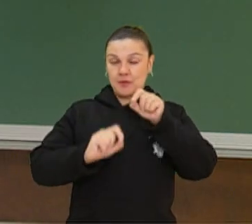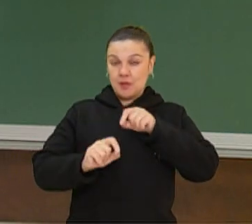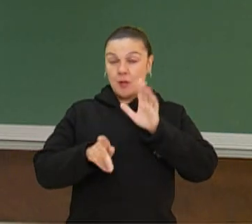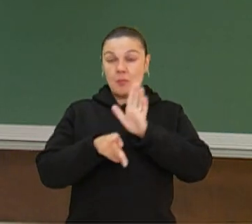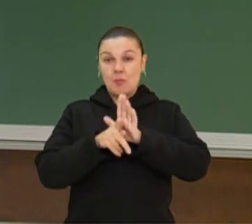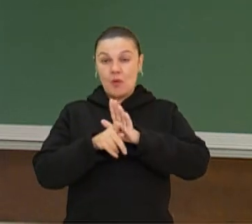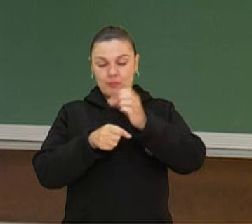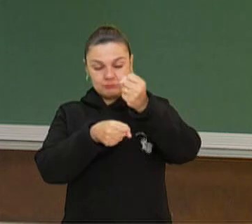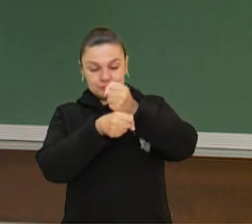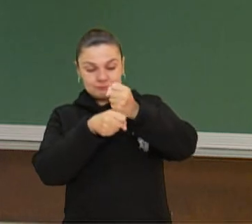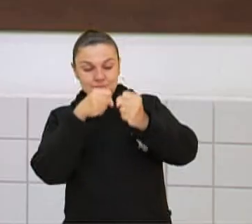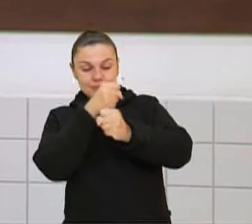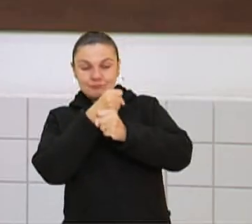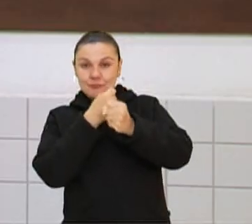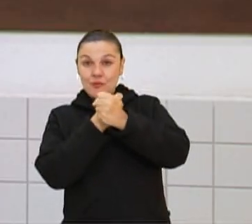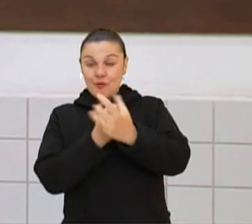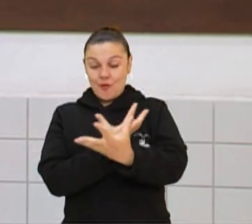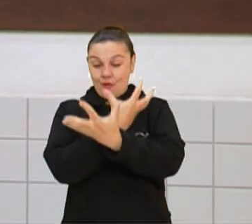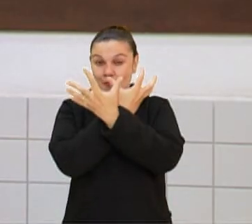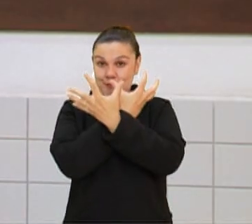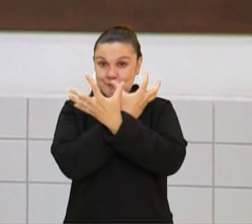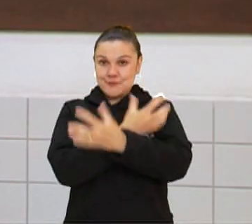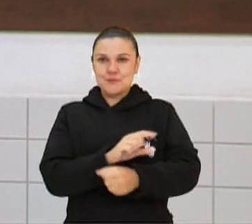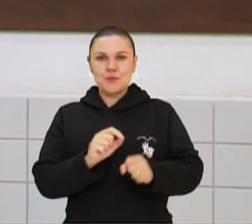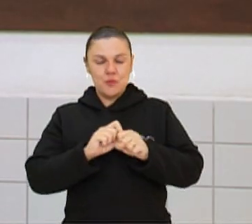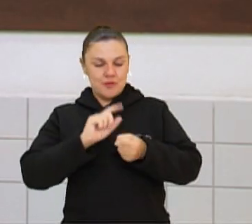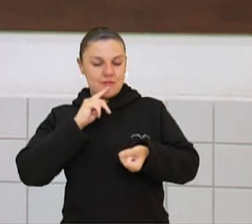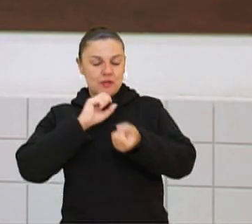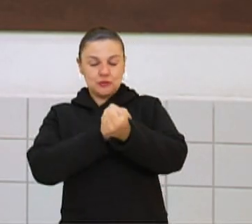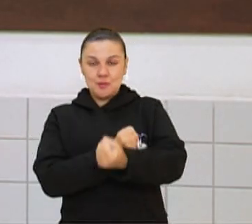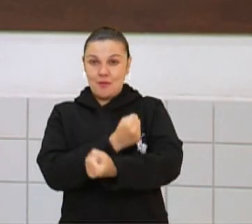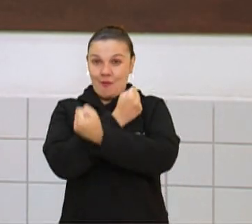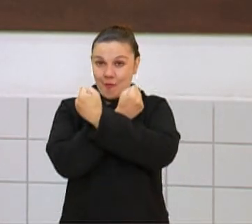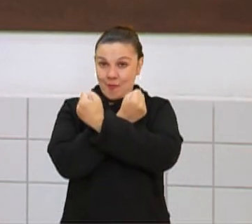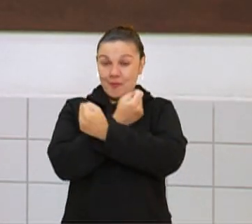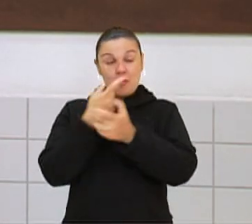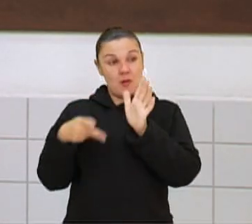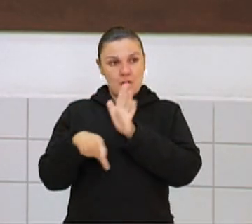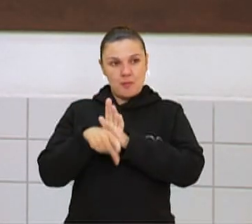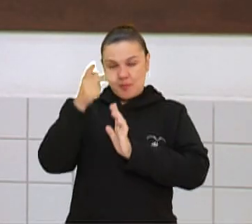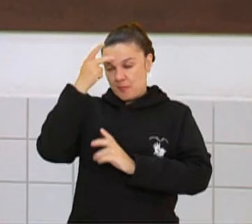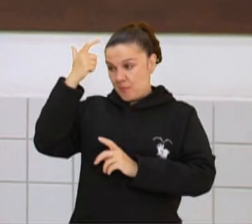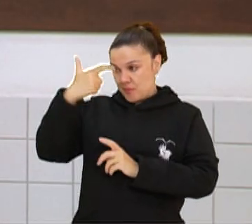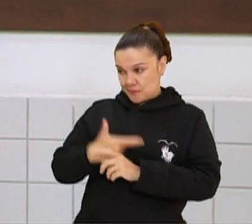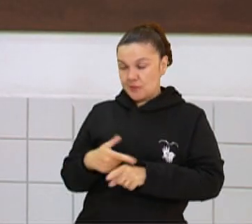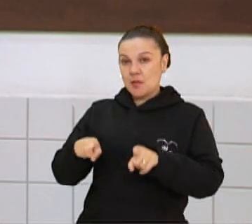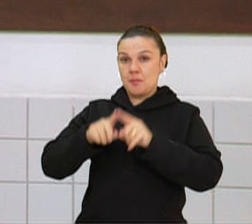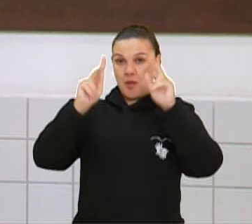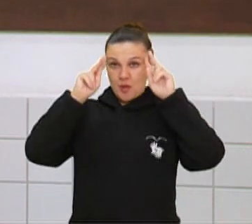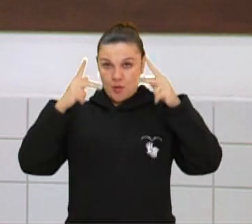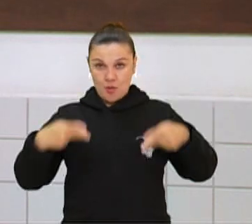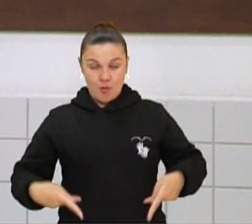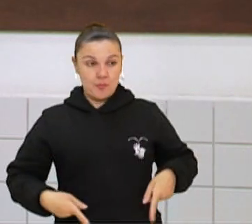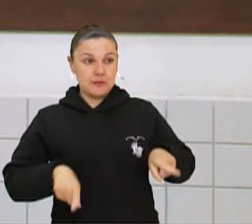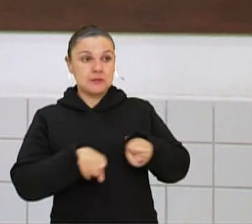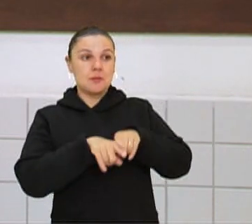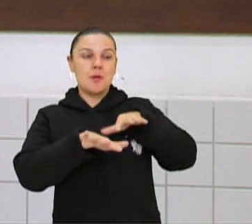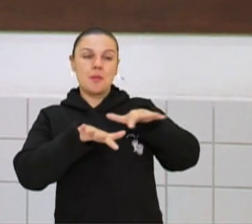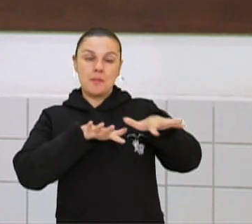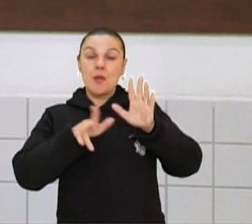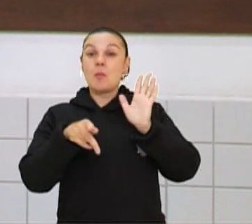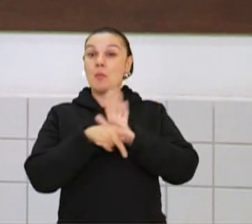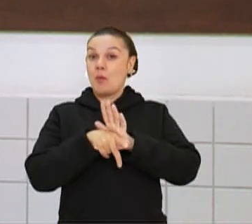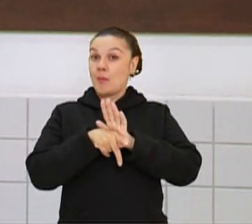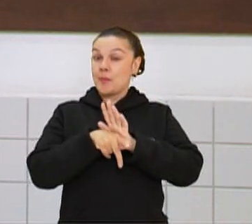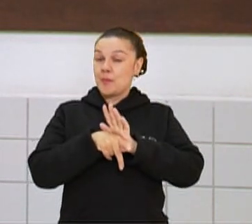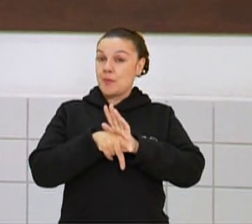o sistema esquelético, tá? Quando a gente vai abordar agora o sistema locomotor em humanos, a gente vai abordar tanto o sistema esquelético quanto o